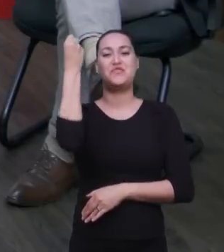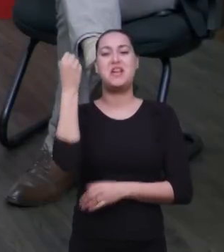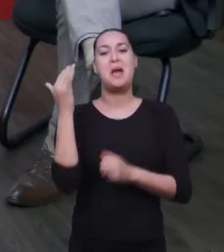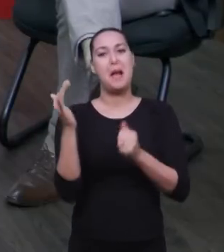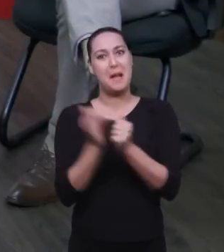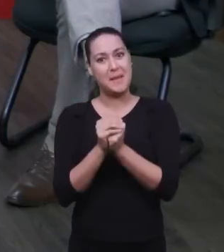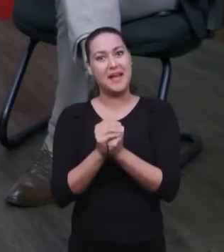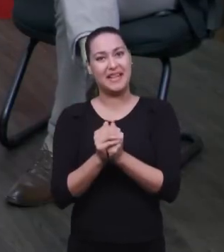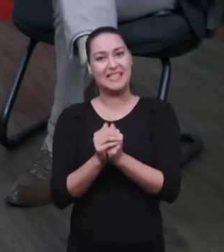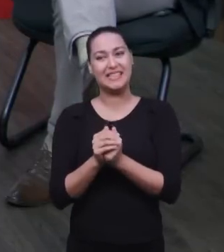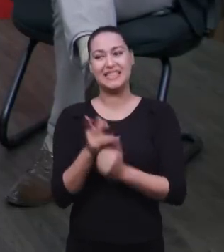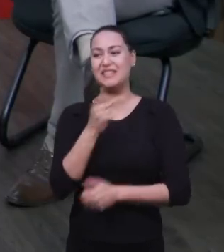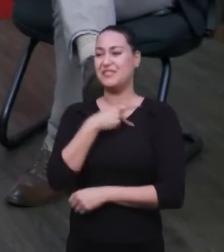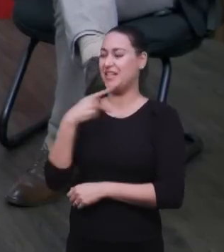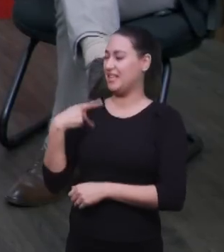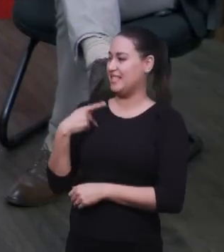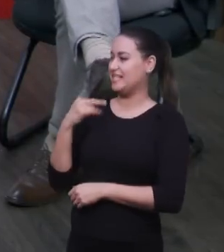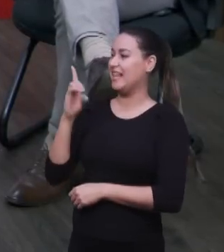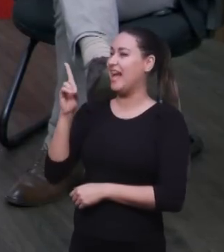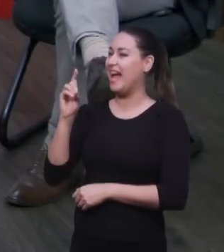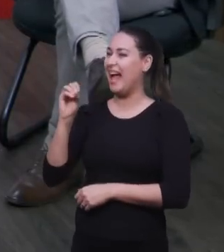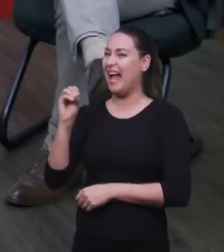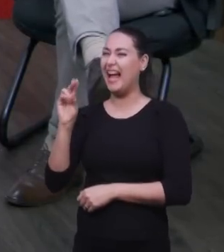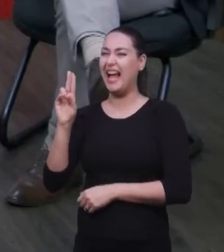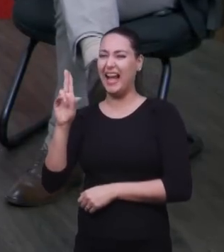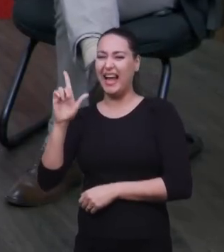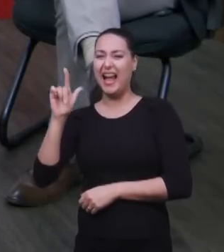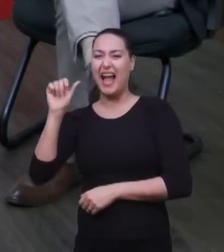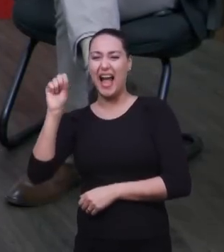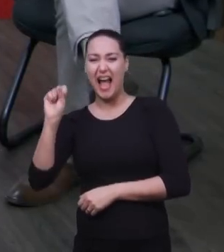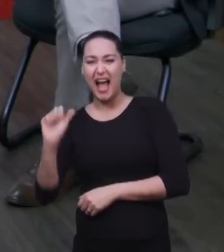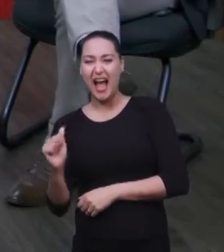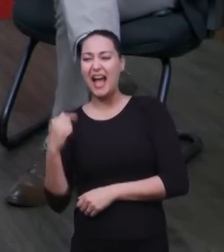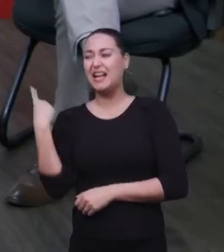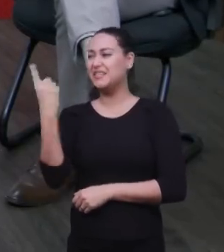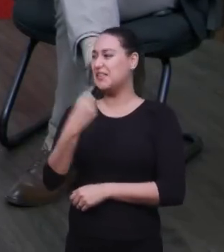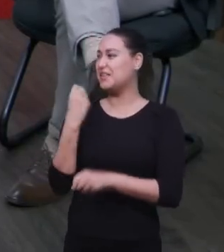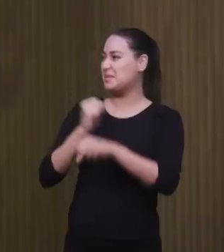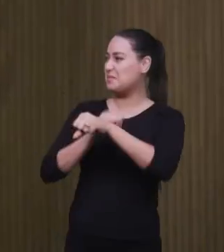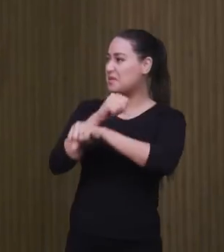Amém? Douglas, nós estamos tendo aqui um seminário só para nós. Um privilégio